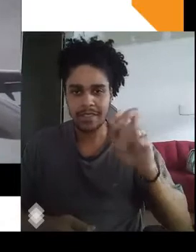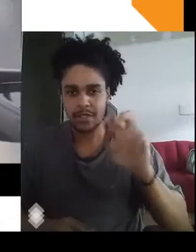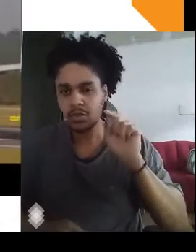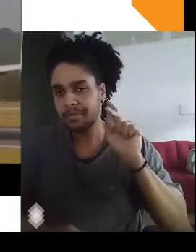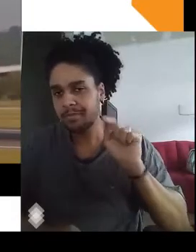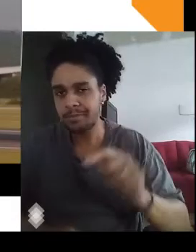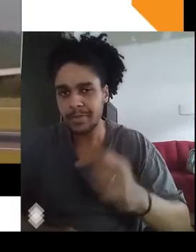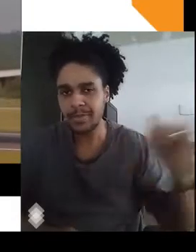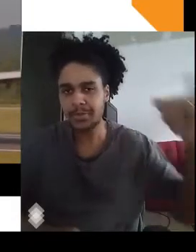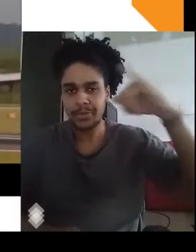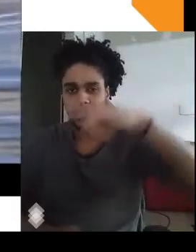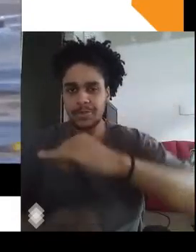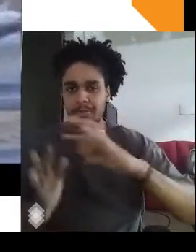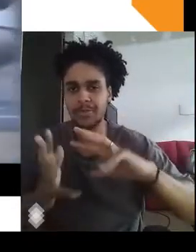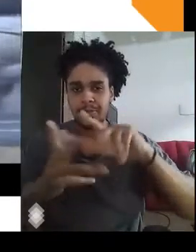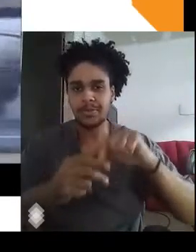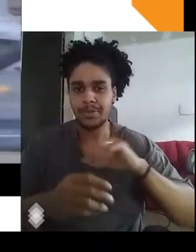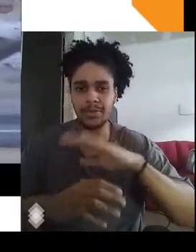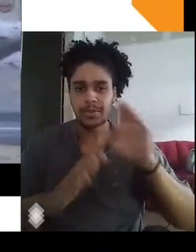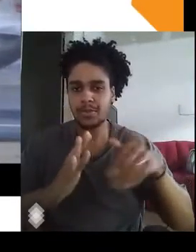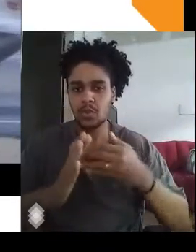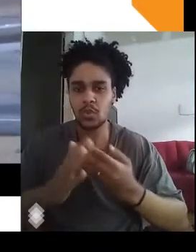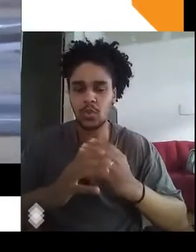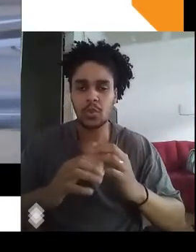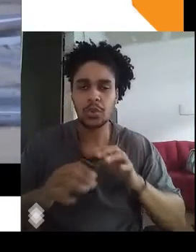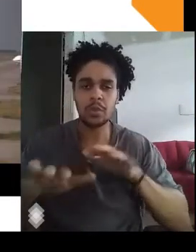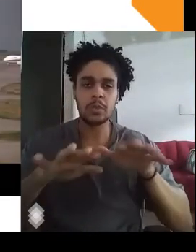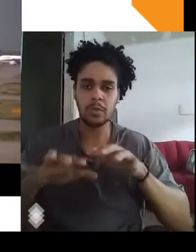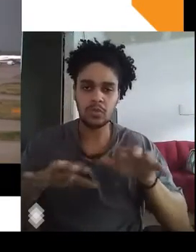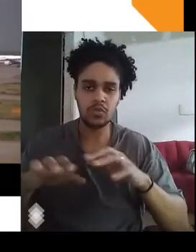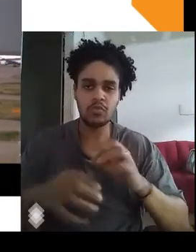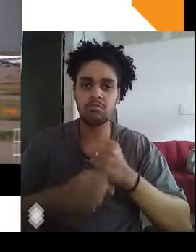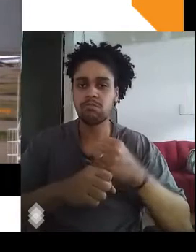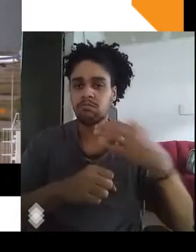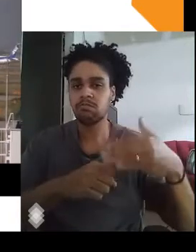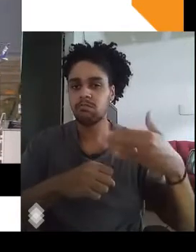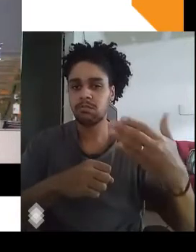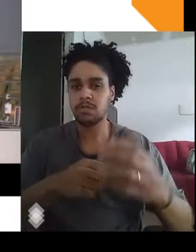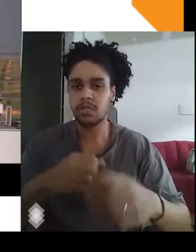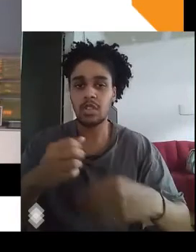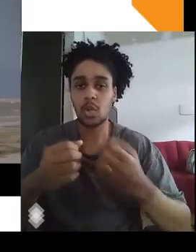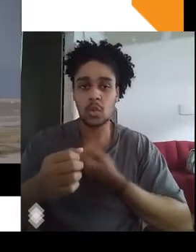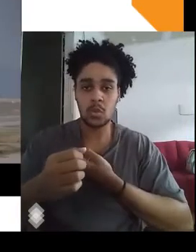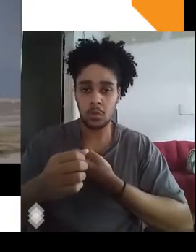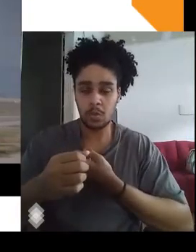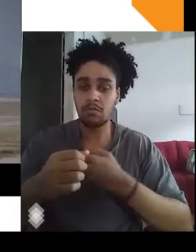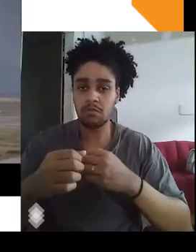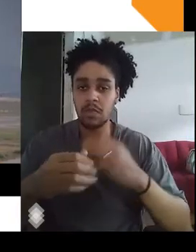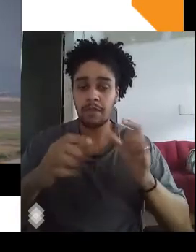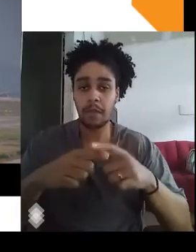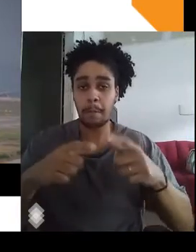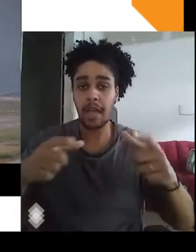aeronaves cruzando os céus do planeta, carregando 3,3 bilhões de passageiros todos os anos. Os números são impressionantes, mas vão ficar muito maiores